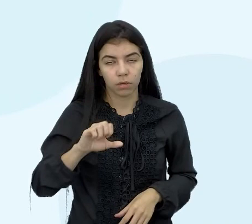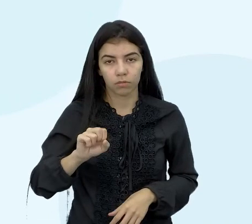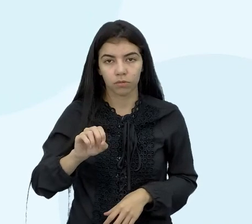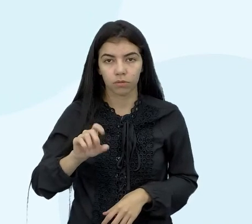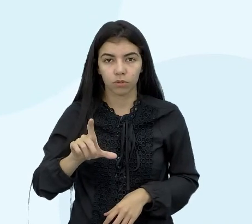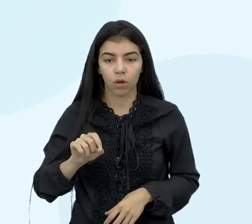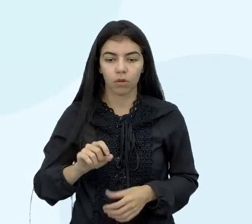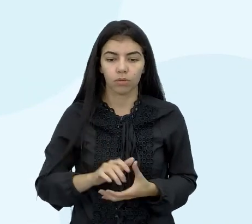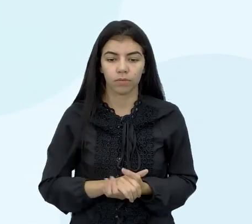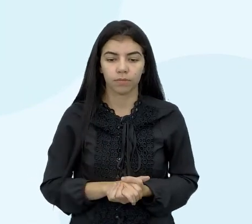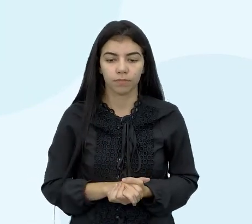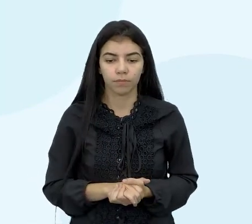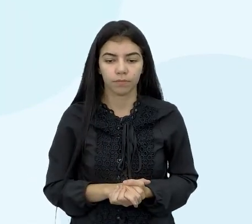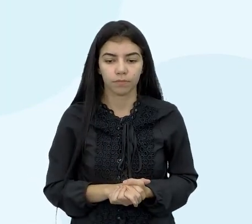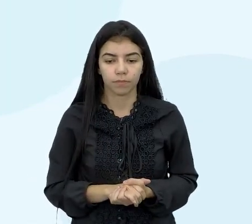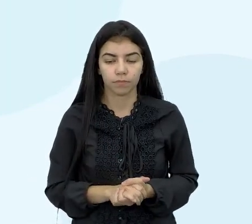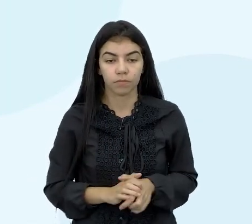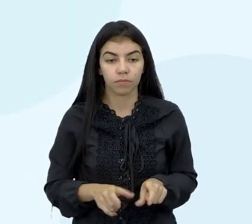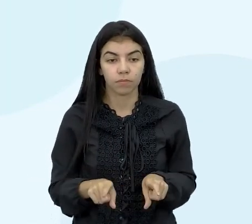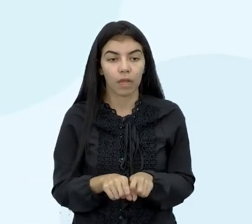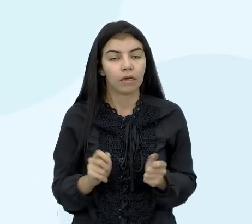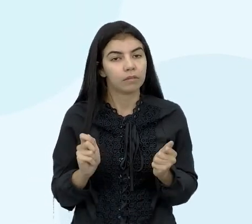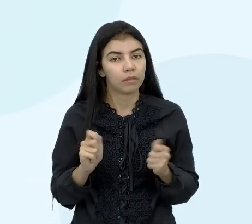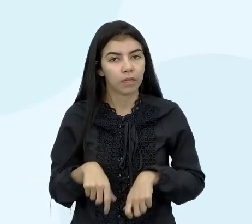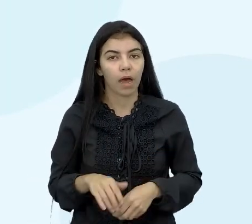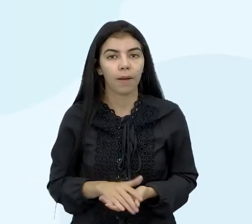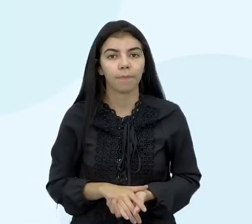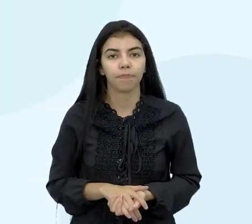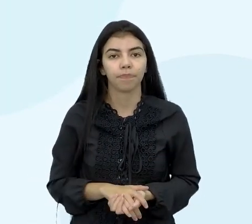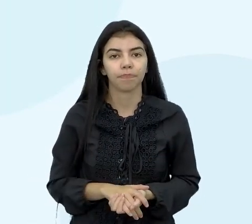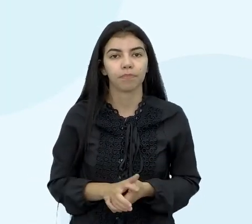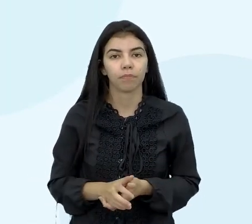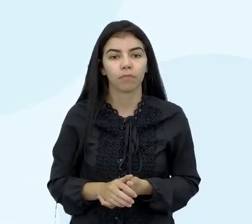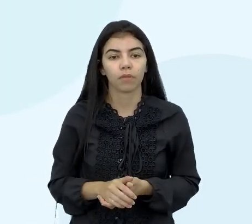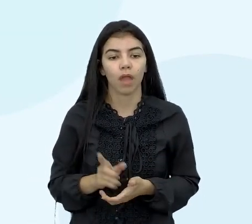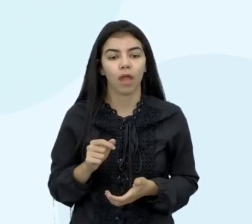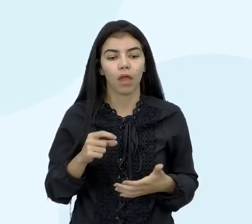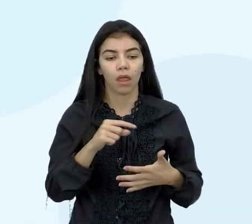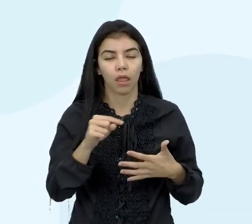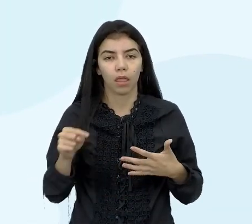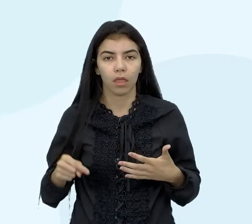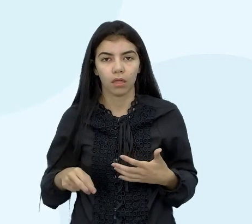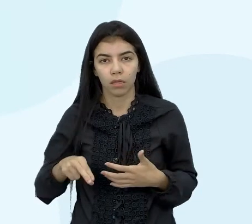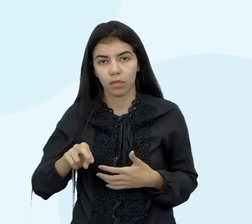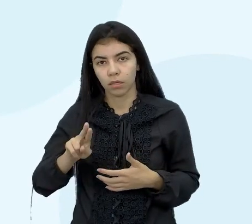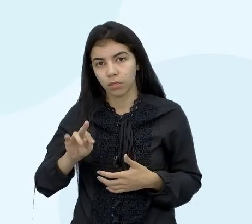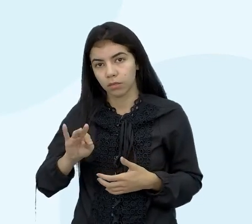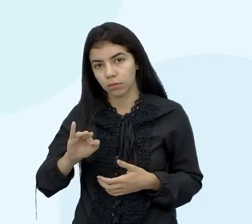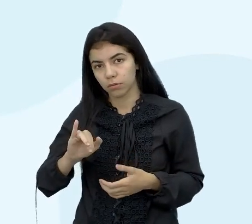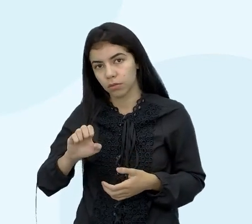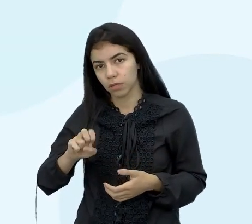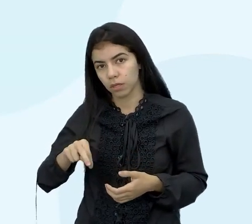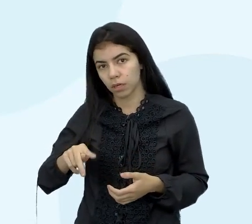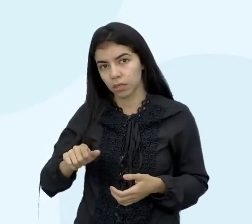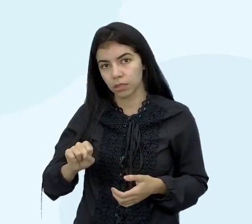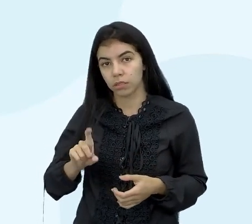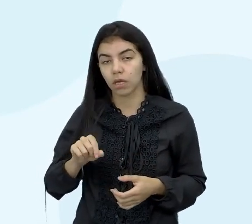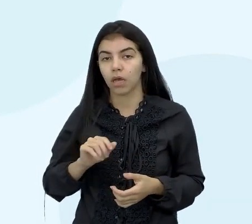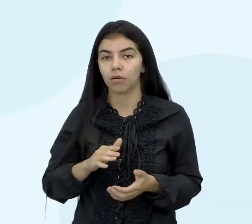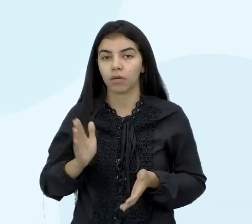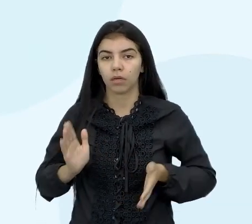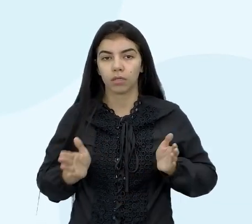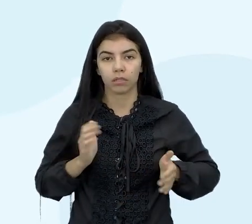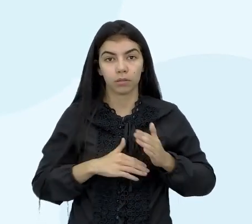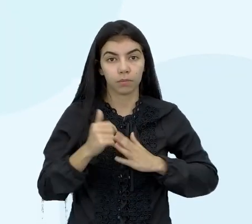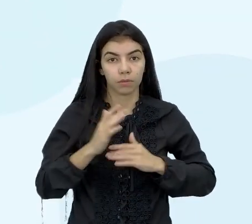falando, isso permite a disponibilidade de nutrientes, né? Mas também tem que tomar cuidado com os processos